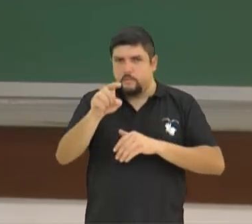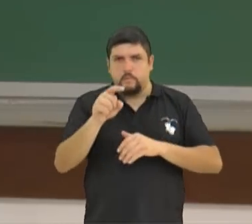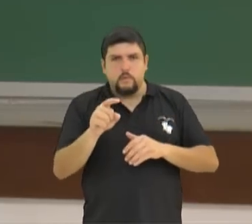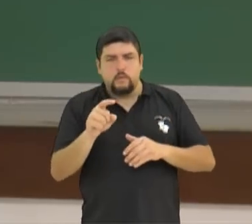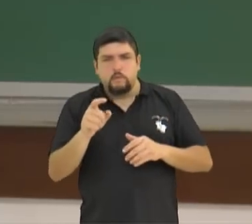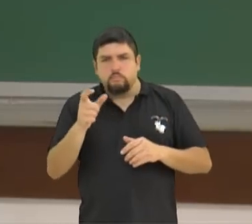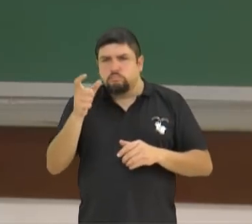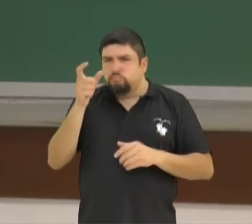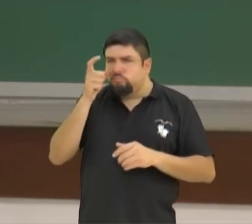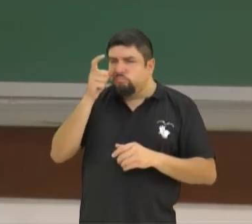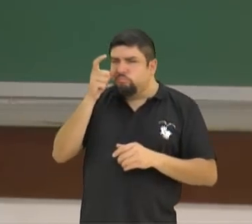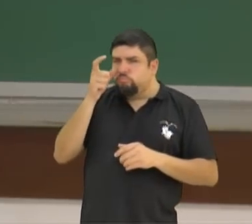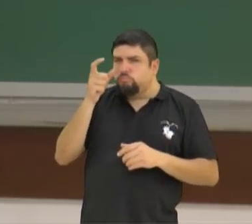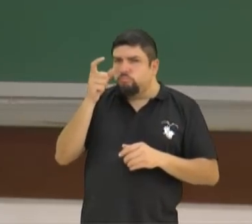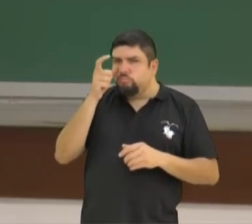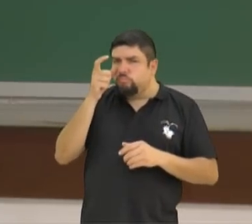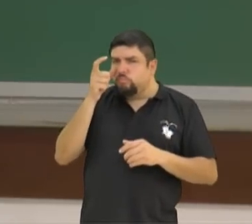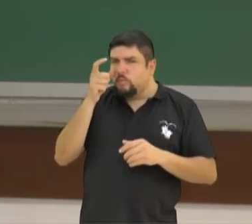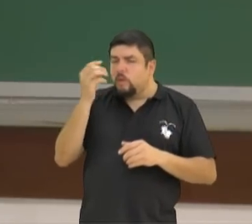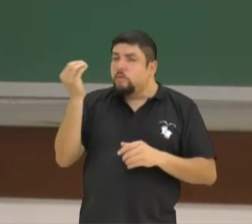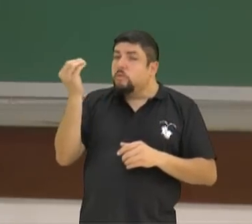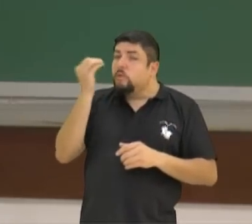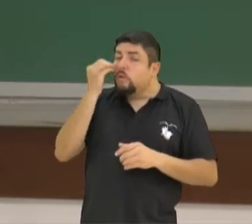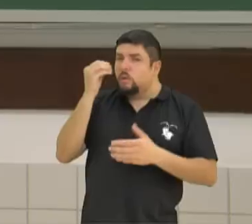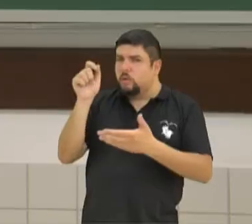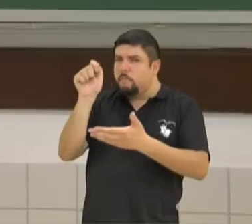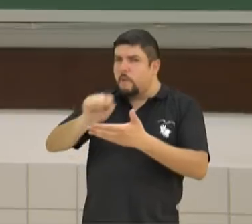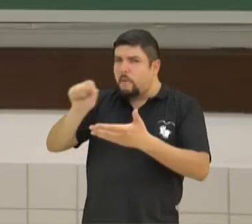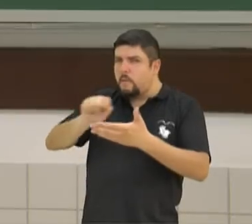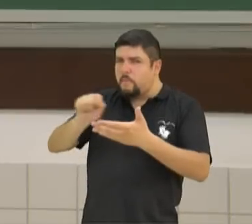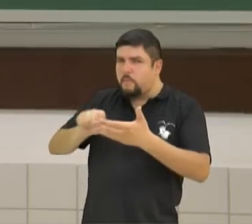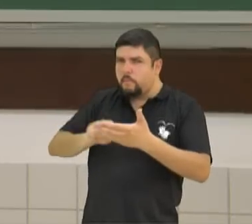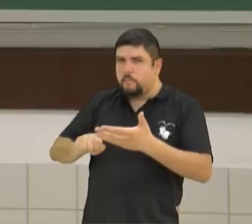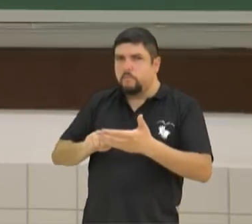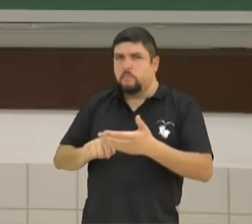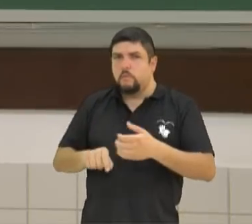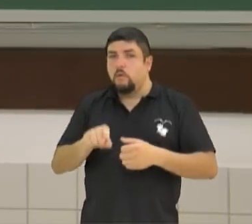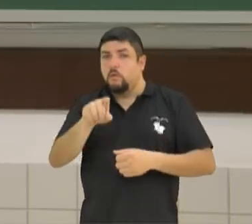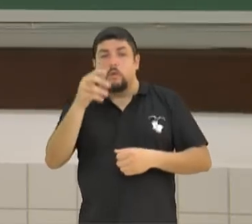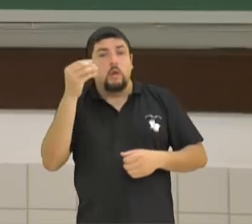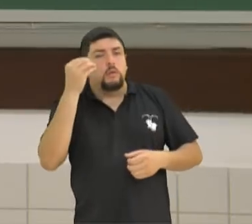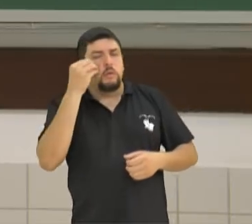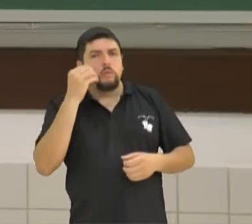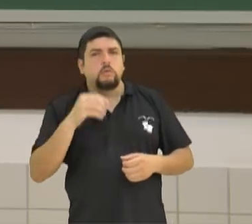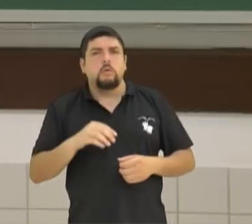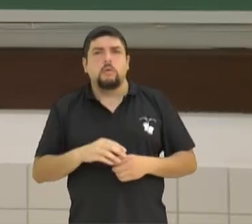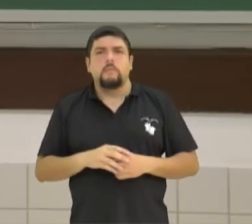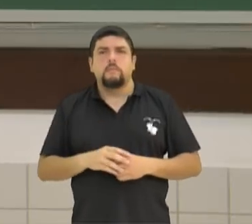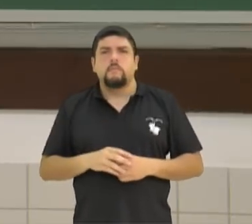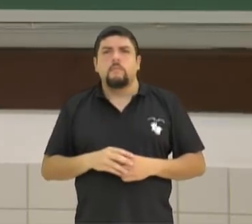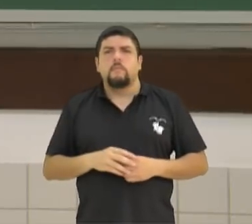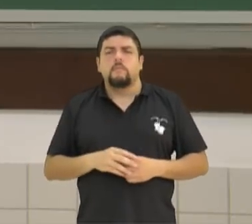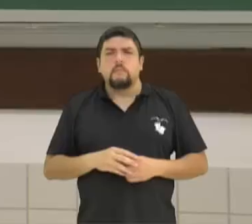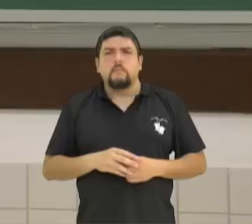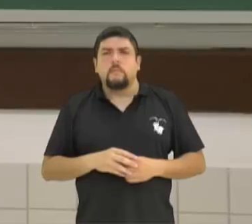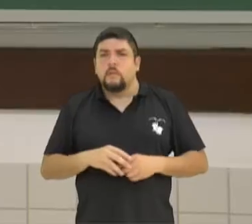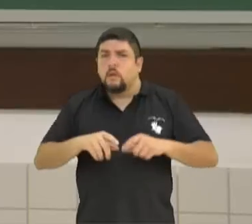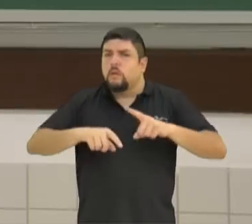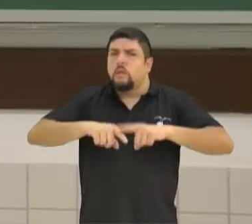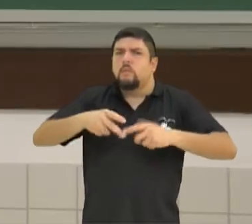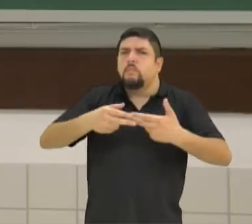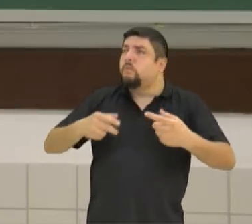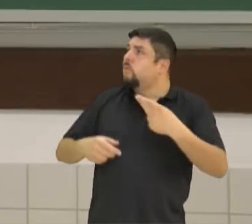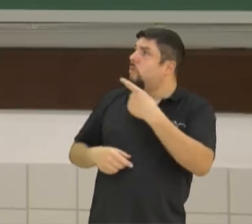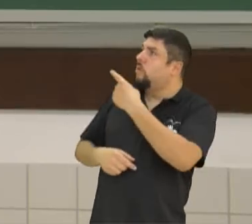que escrever um pouquinho aí, tá? Então, vocês vão tentar dar conta de responder quais seriam os nomes desses produtos